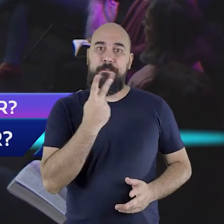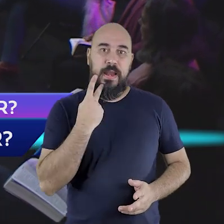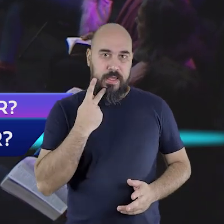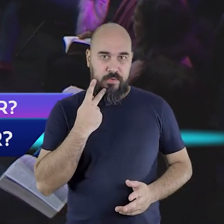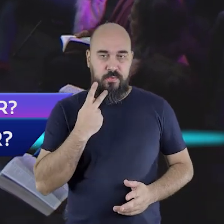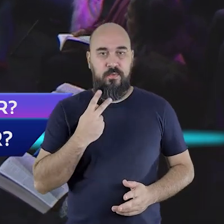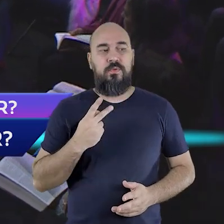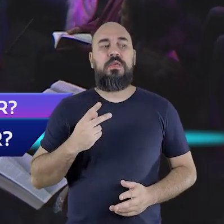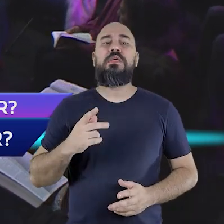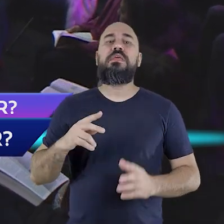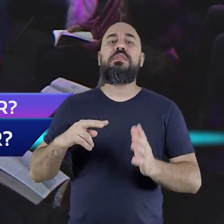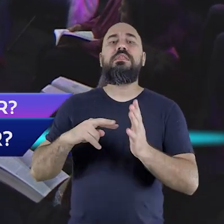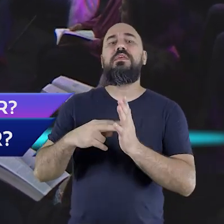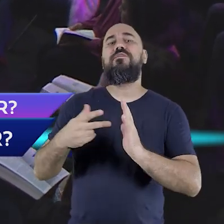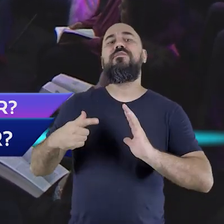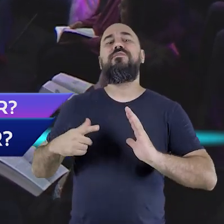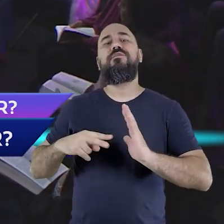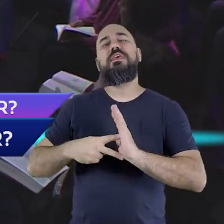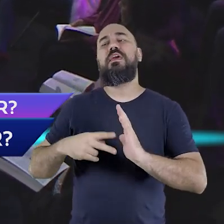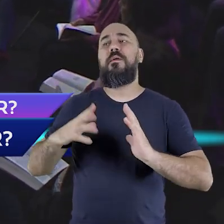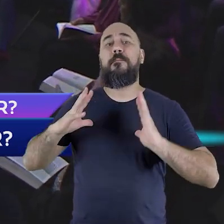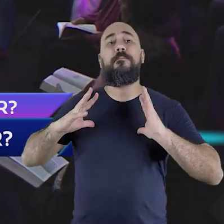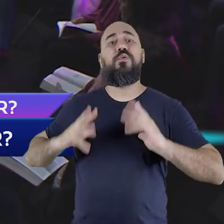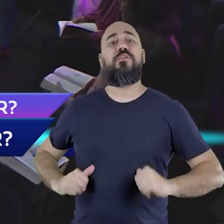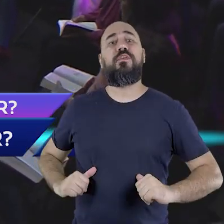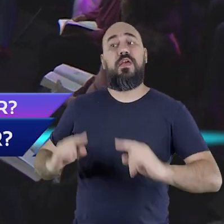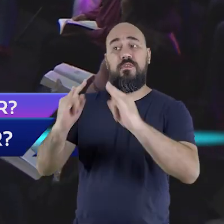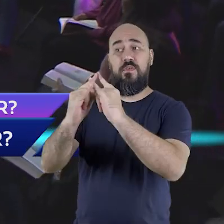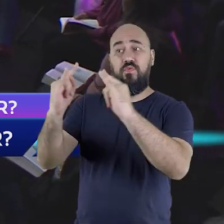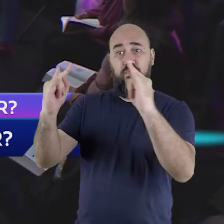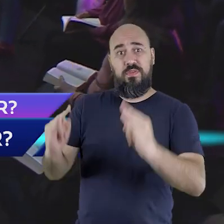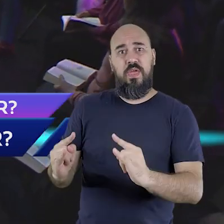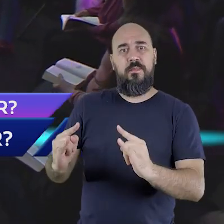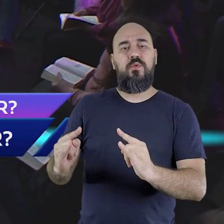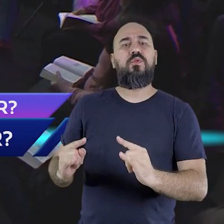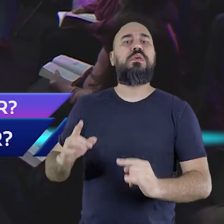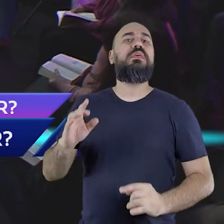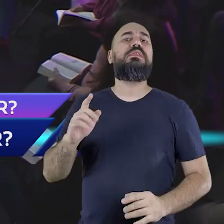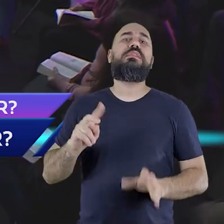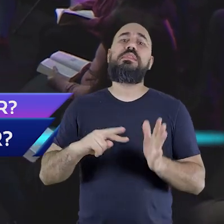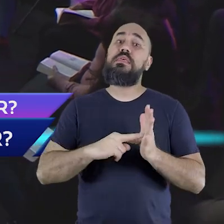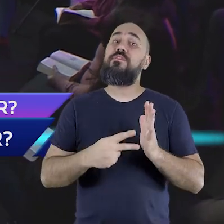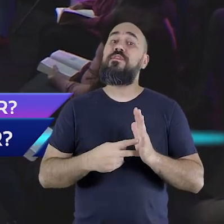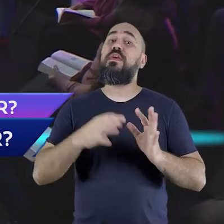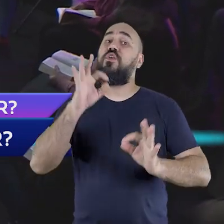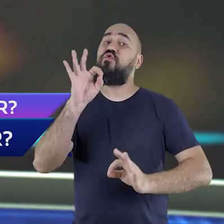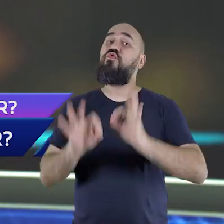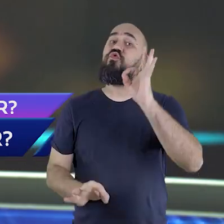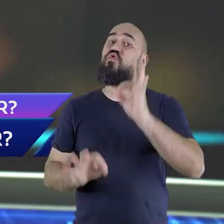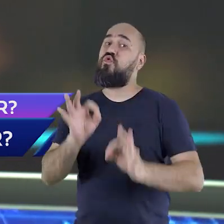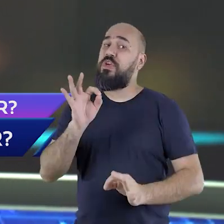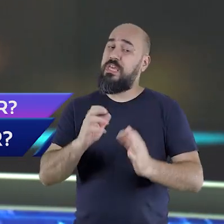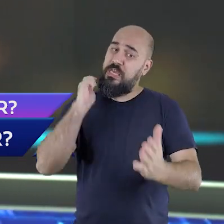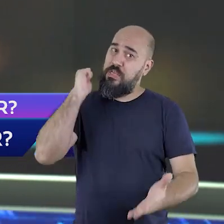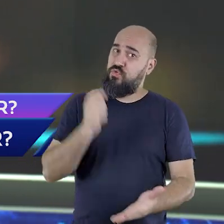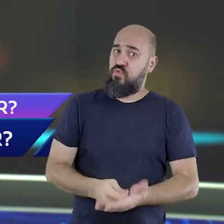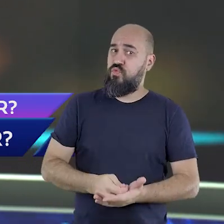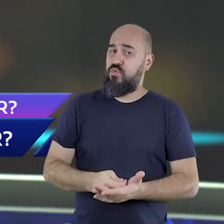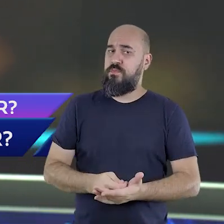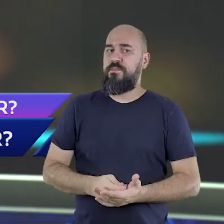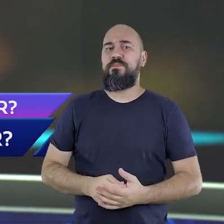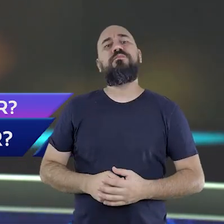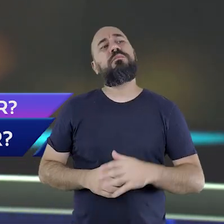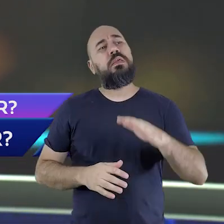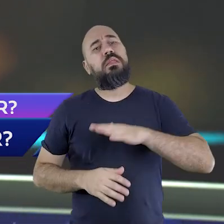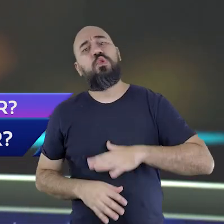hebraica, purificação do templo é sinônimo de juízo. A verdade seria restaurada